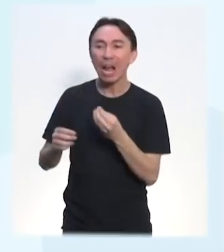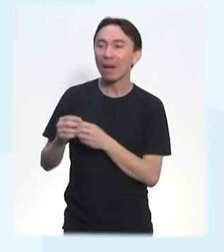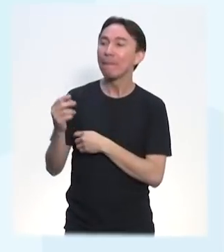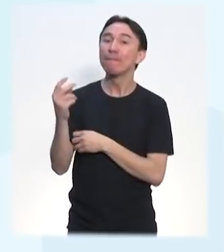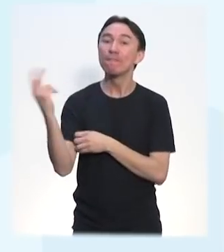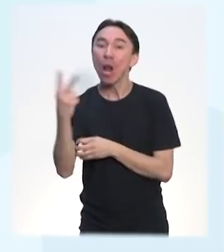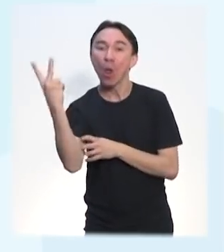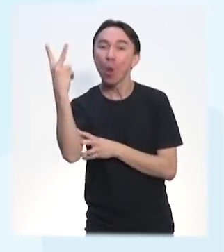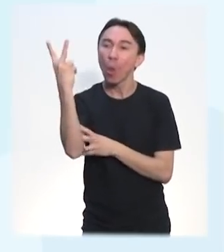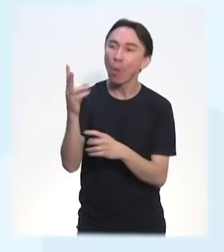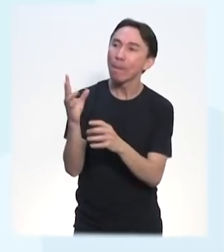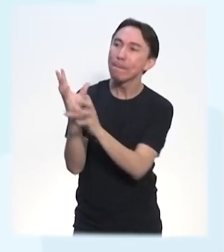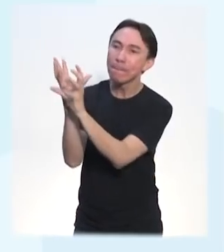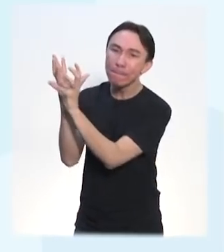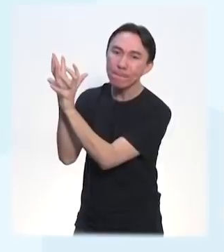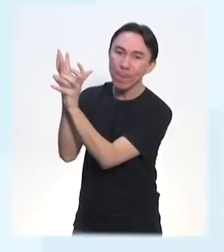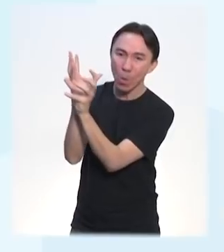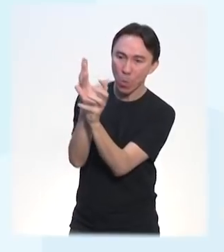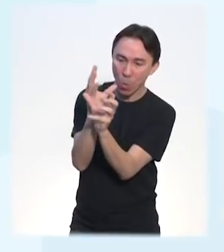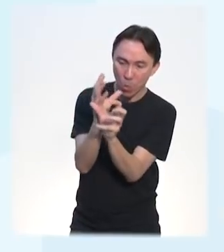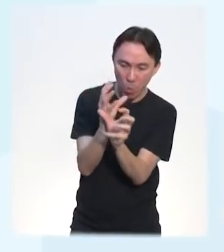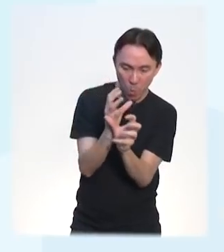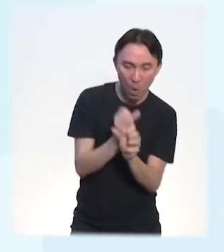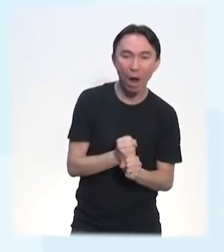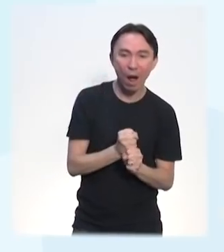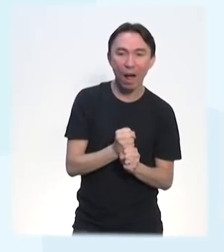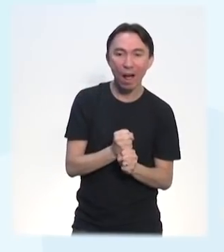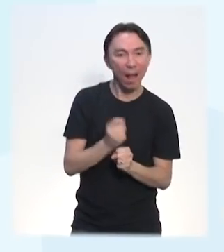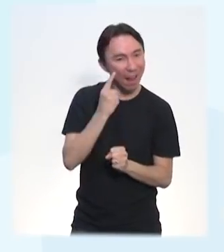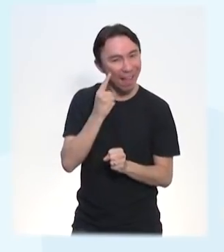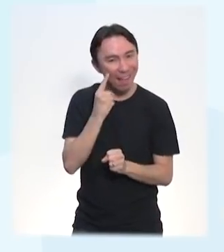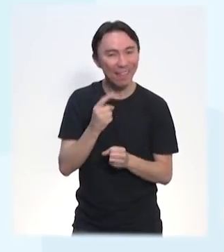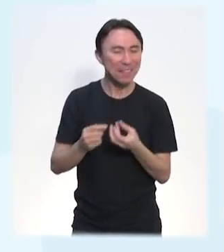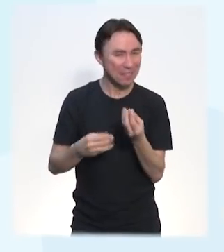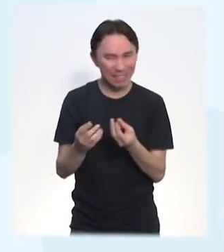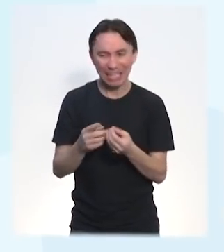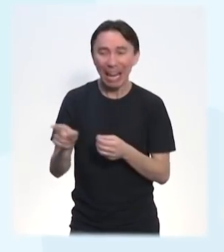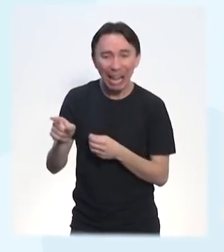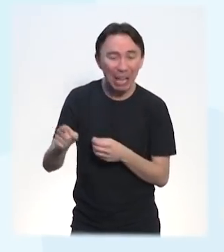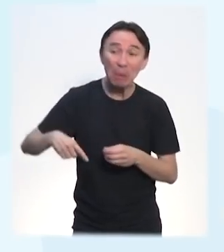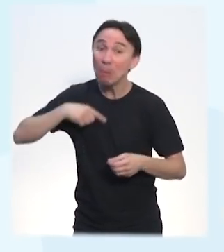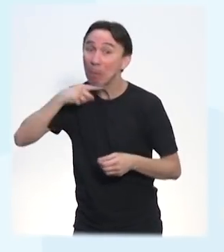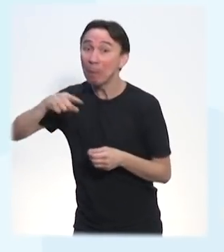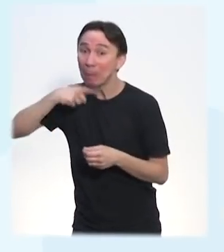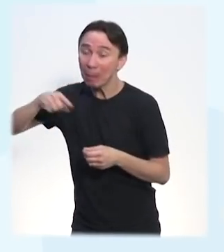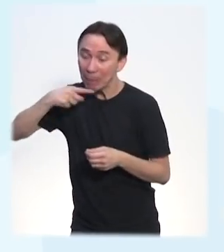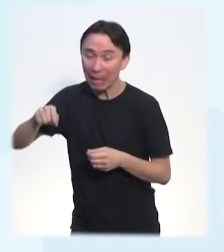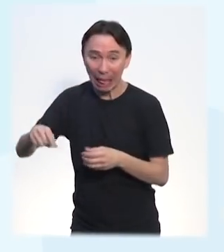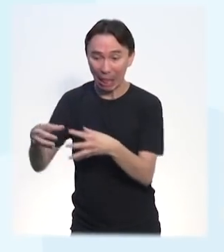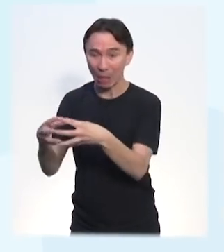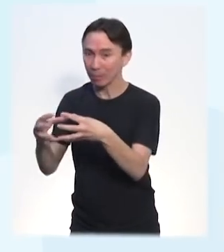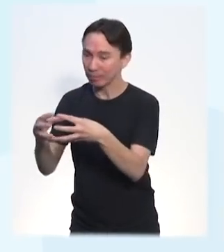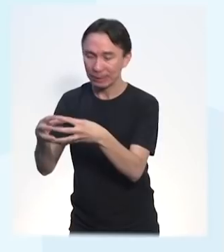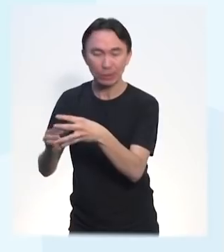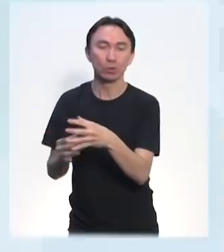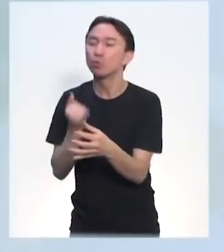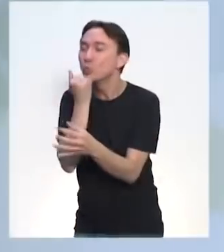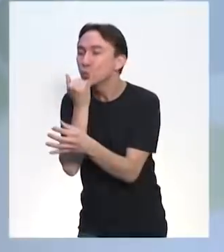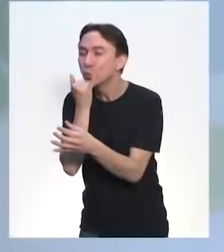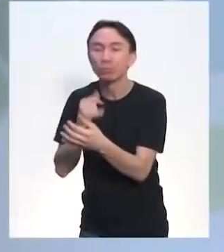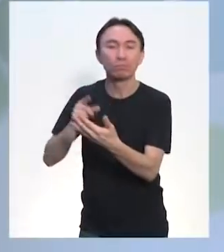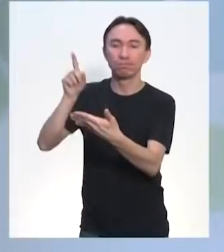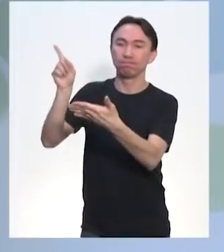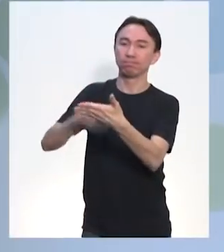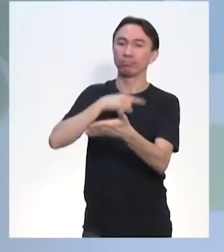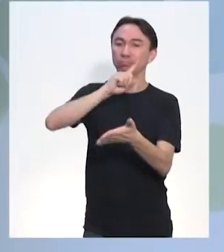itens acima algum não seja cumprido, infelizmente a equipe automaticamente será desclassificada. Então siga lá com